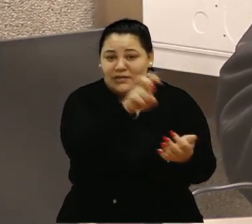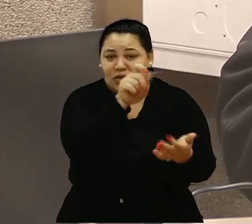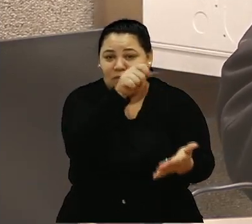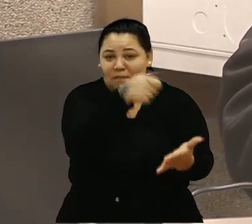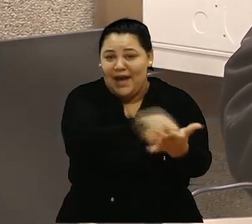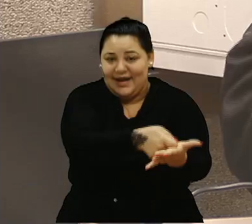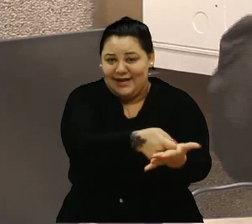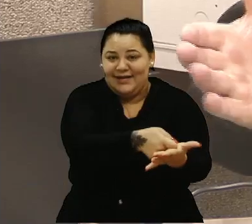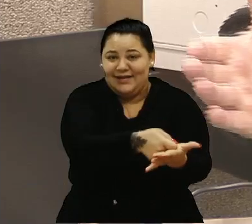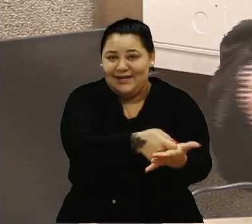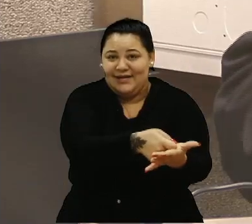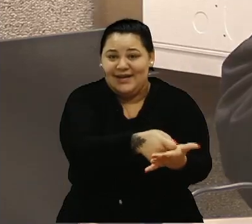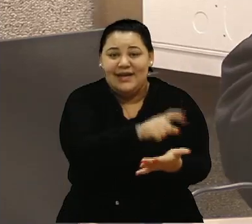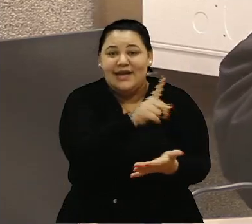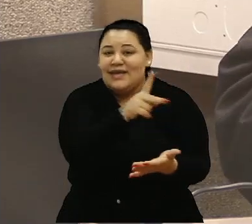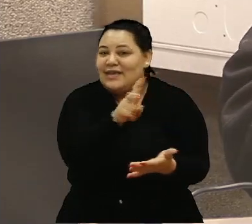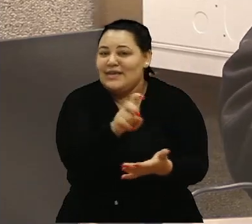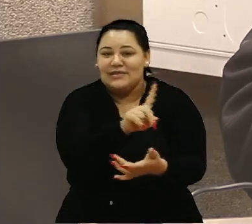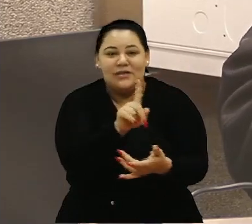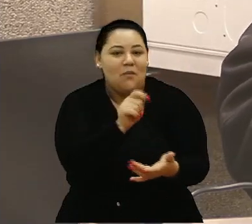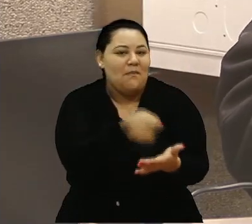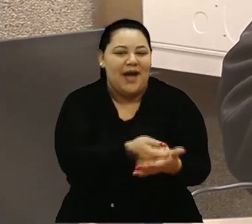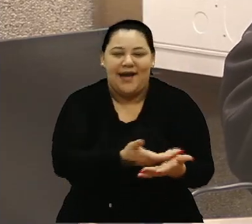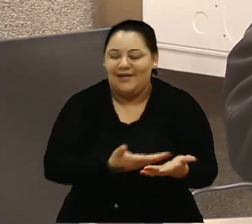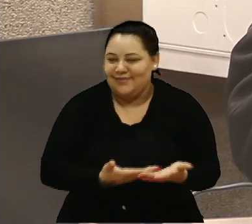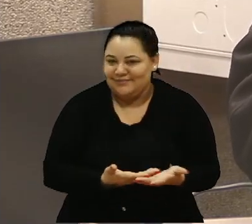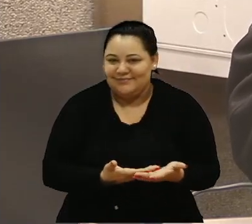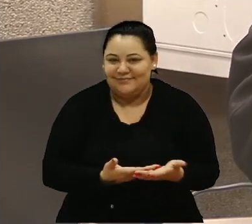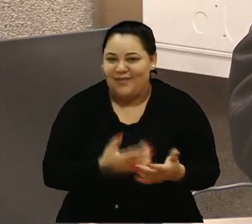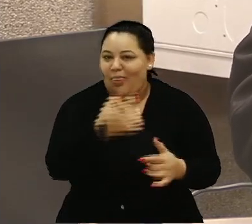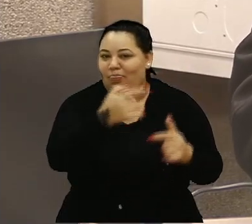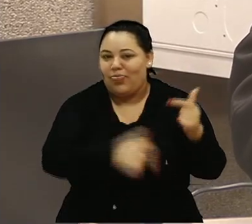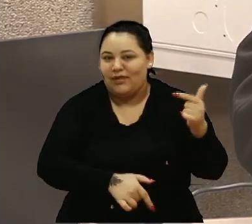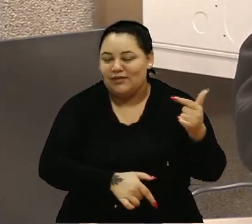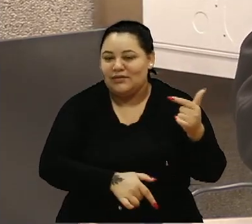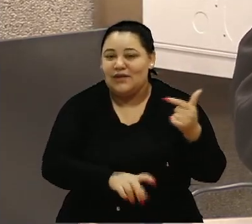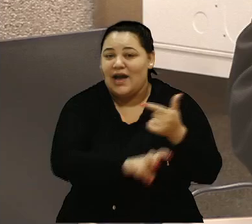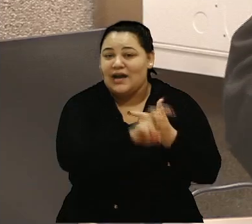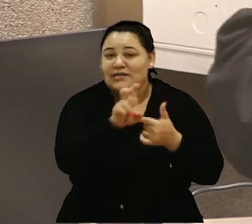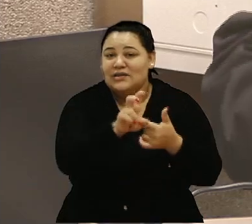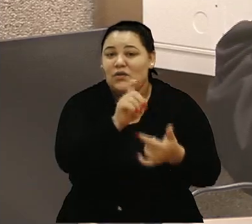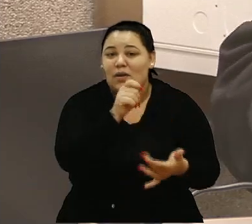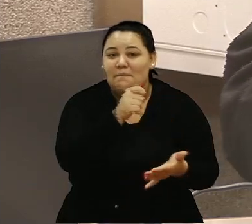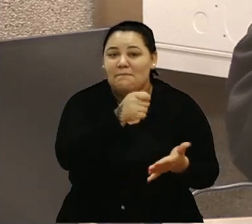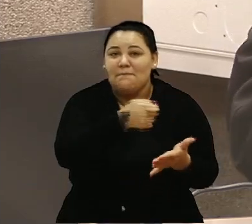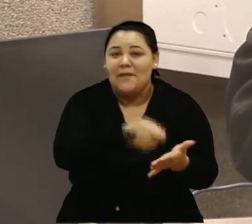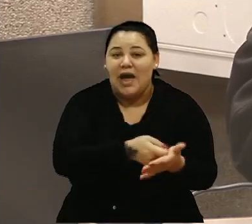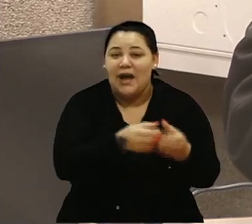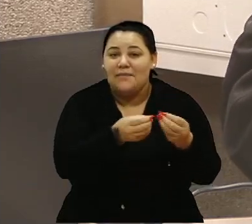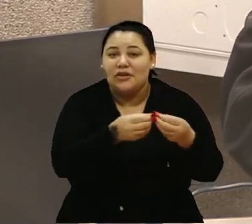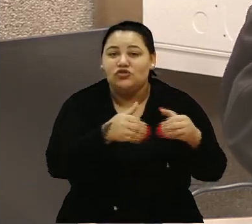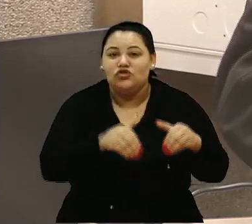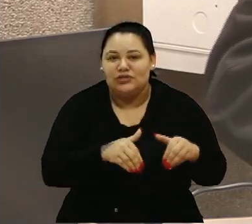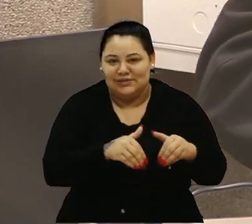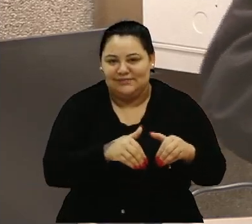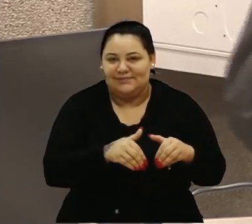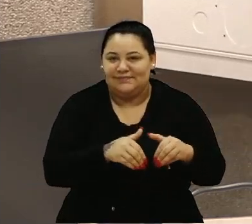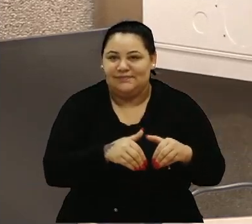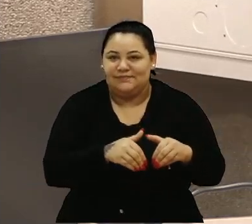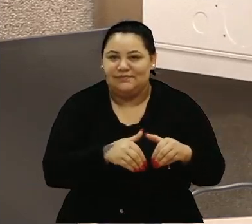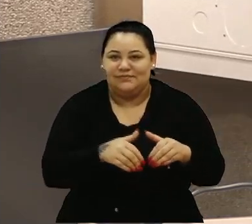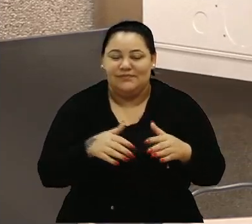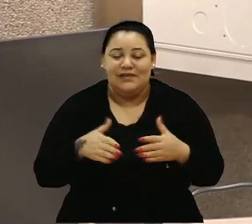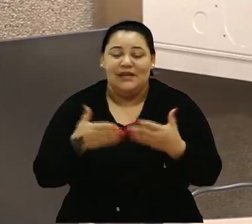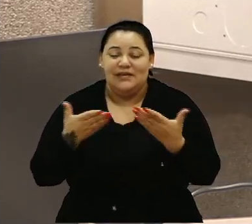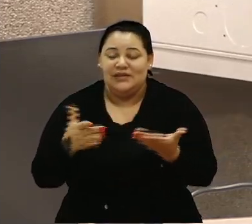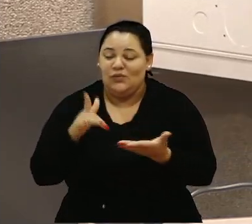pagavam e 15 não pagavam, né? Então, as 5 que estavam pagando ficavam prejudicadas, né? Então, é